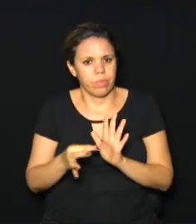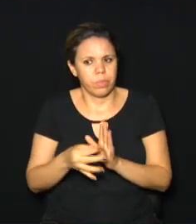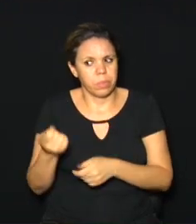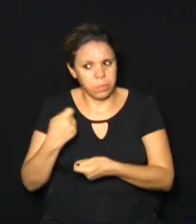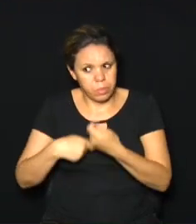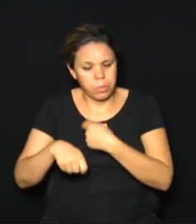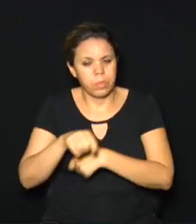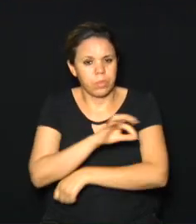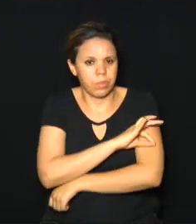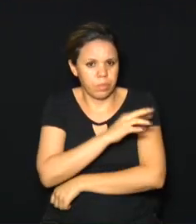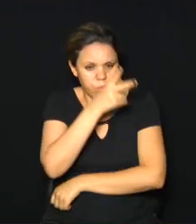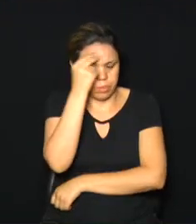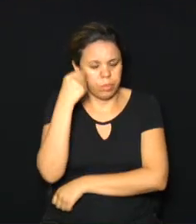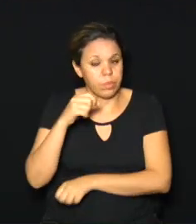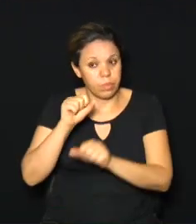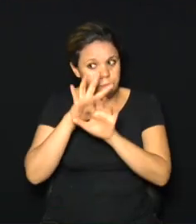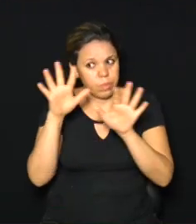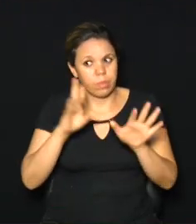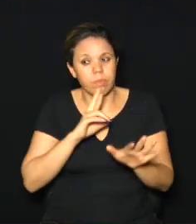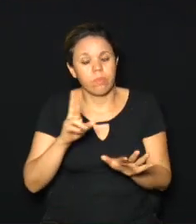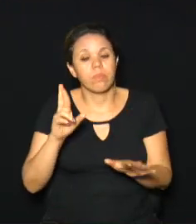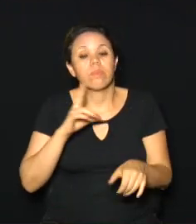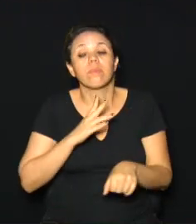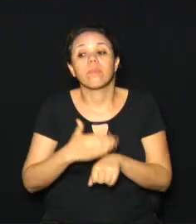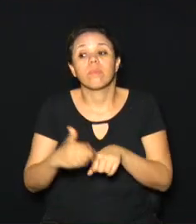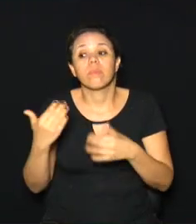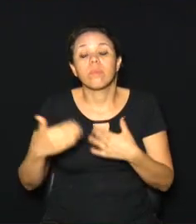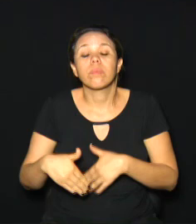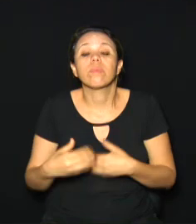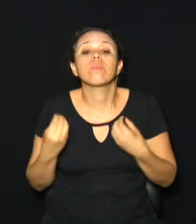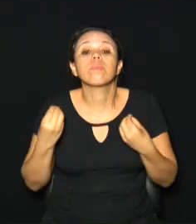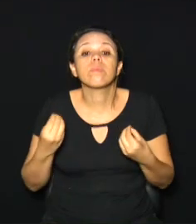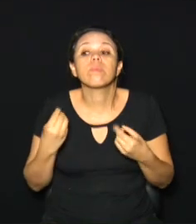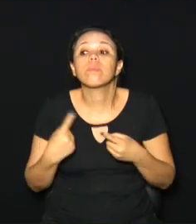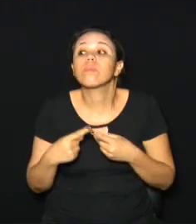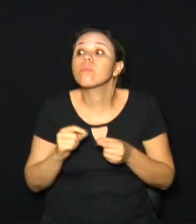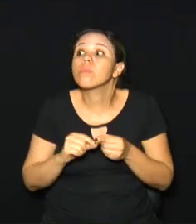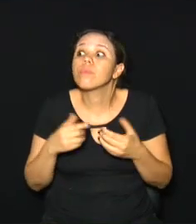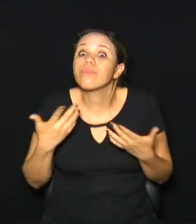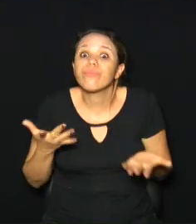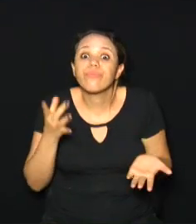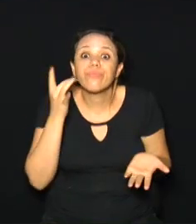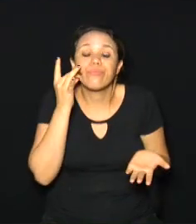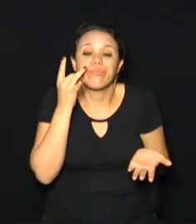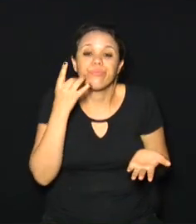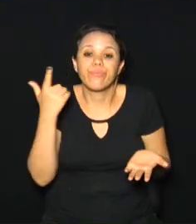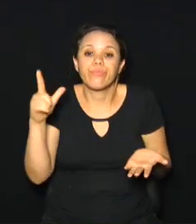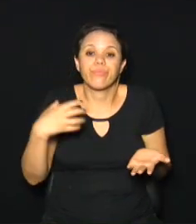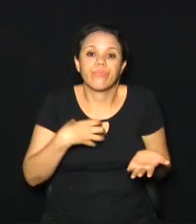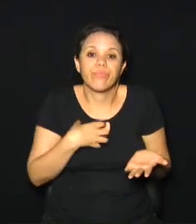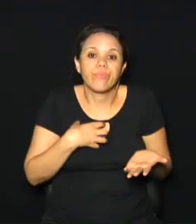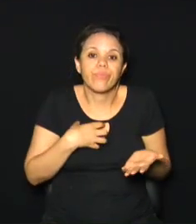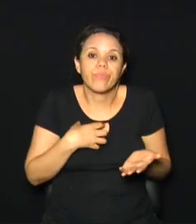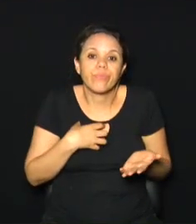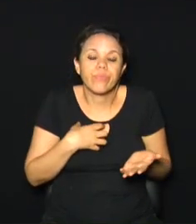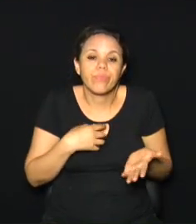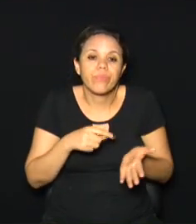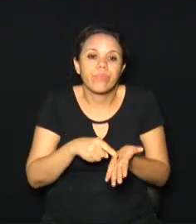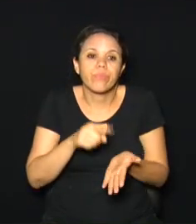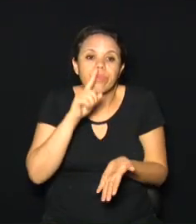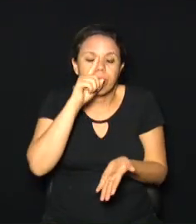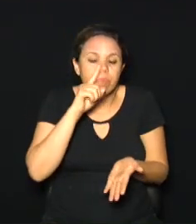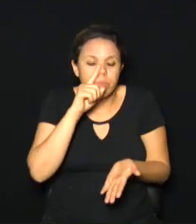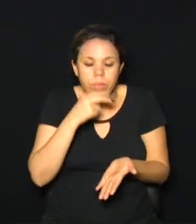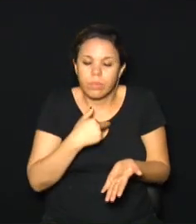pública esclareça isso, né? Teve aplicação? Teve. Por que foi feito? Né? Não teria outra maneira? Tal? Colocou em risco? Não